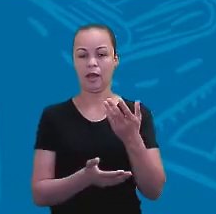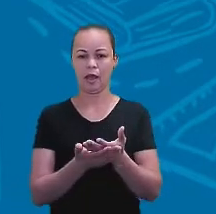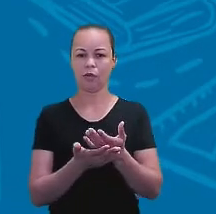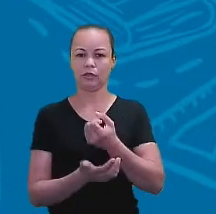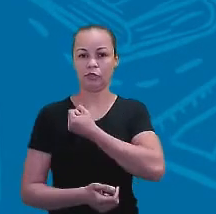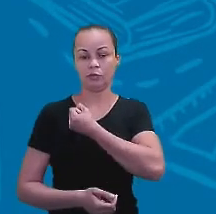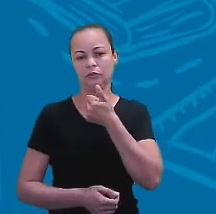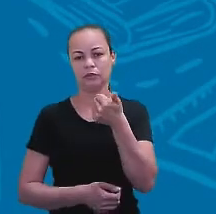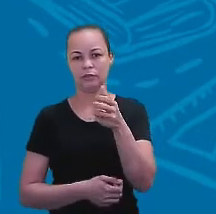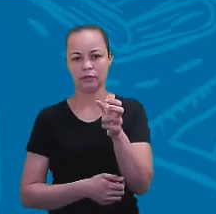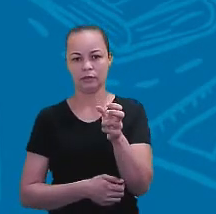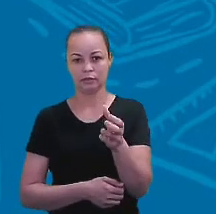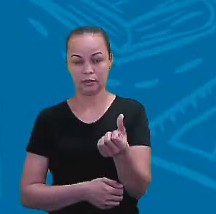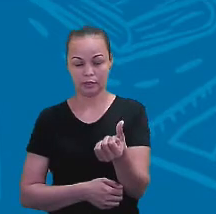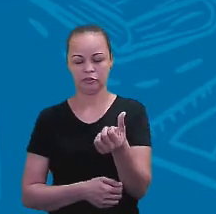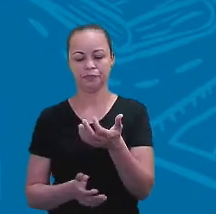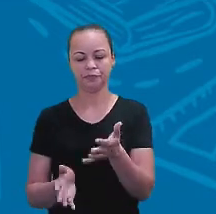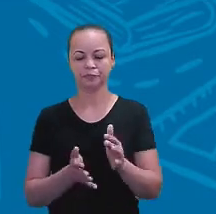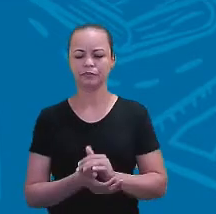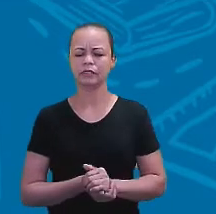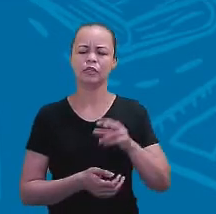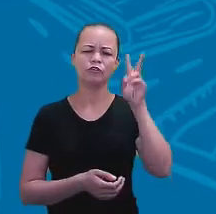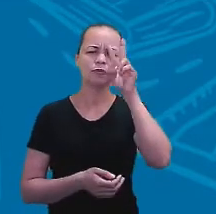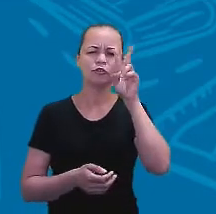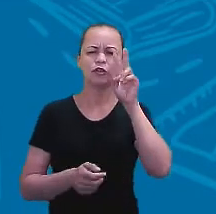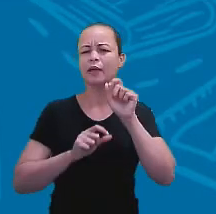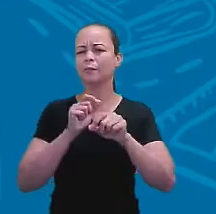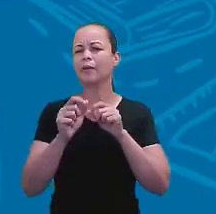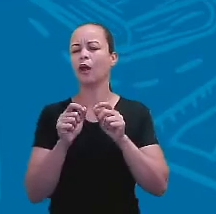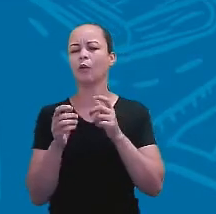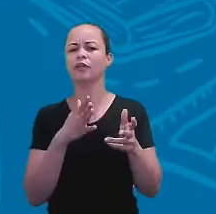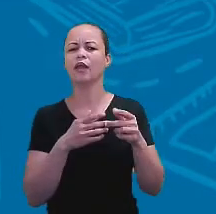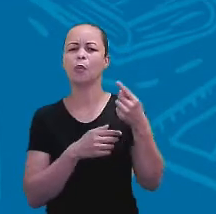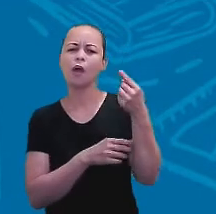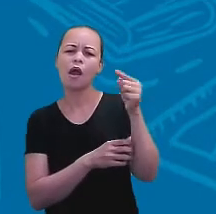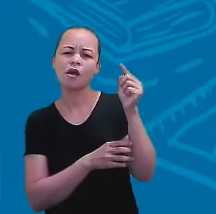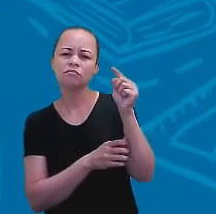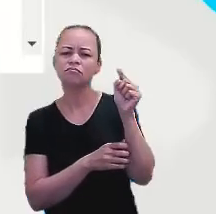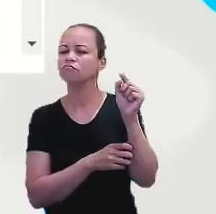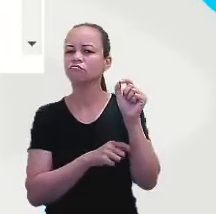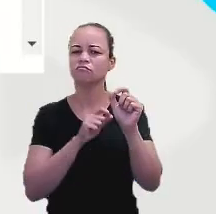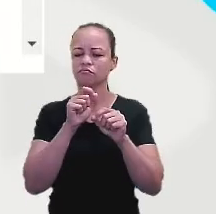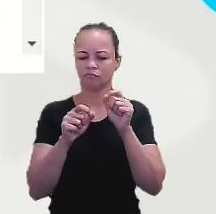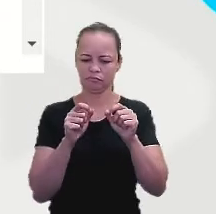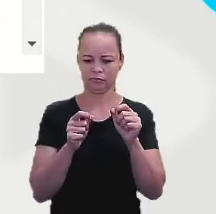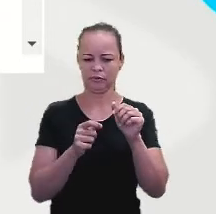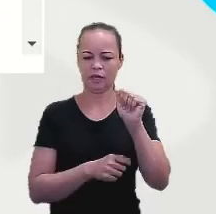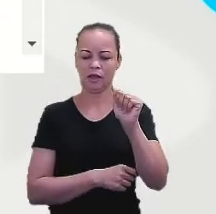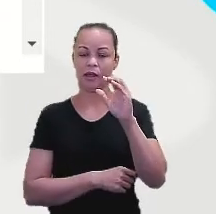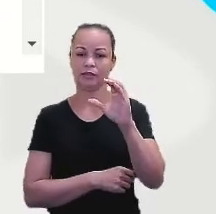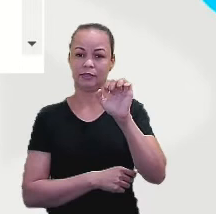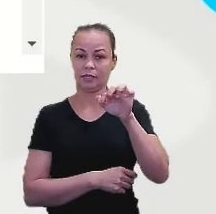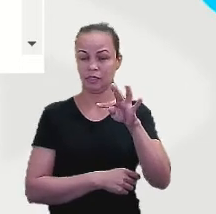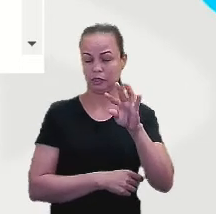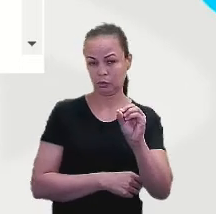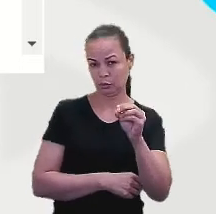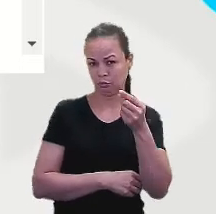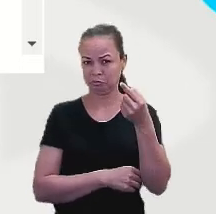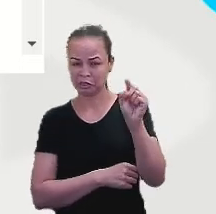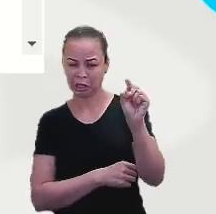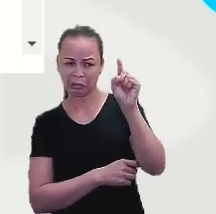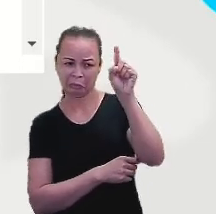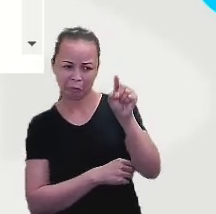vamos relembrar, né? O que é acento? O que é um acento? Então, eu coloquei lá no dicionário online, no Aulete